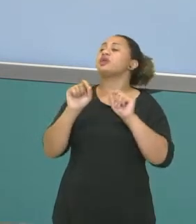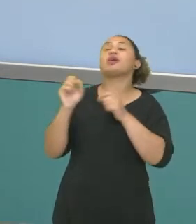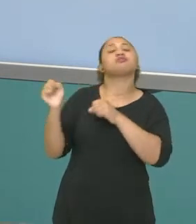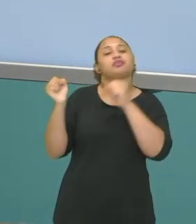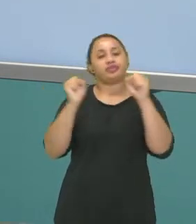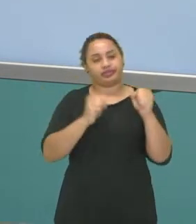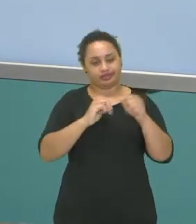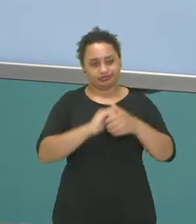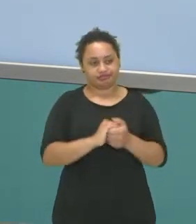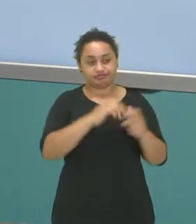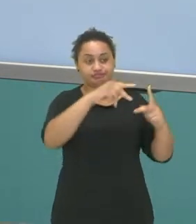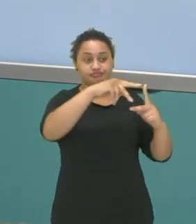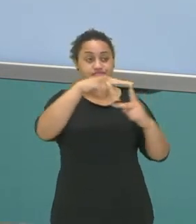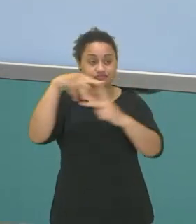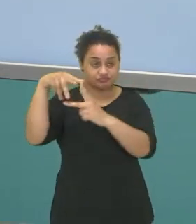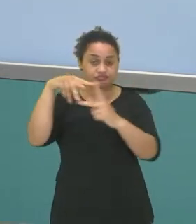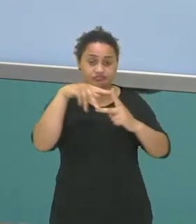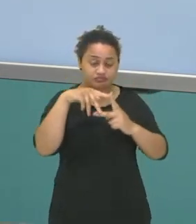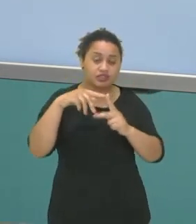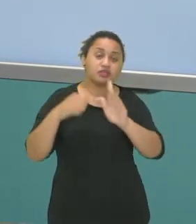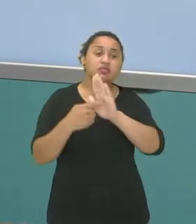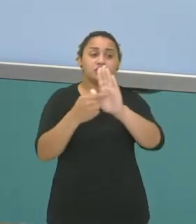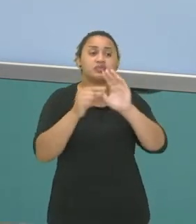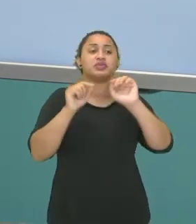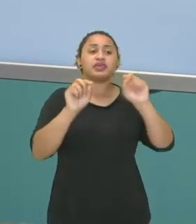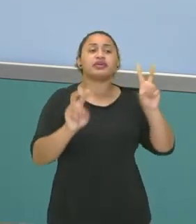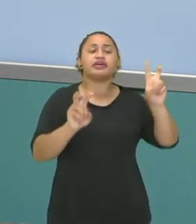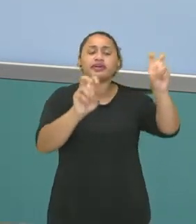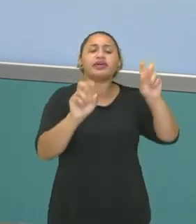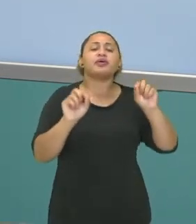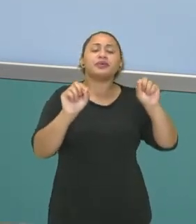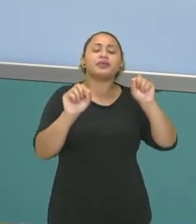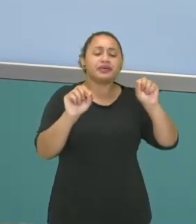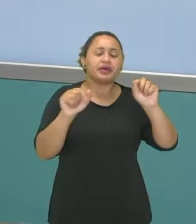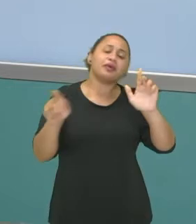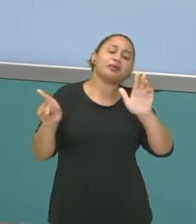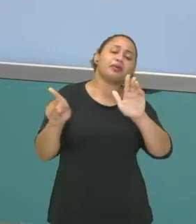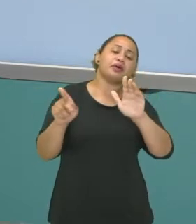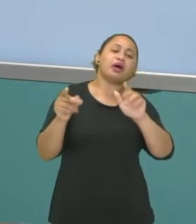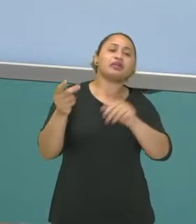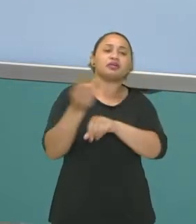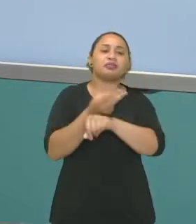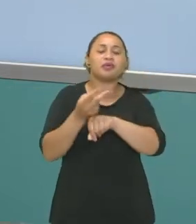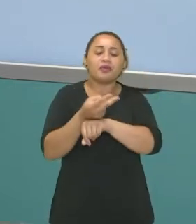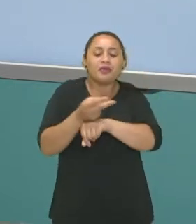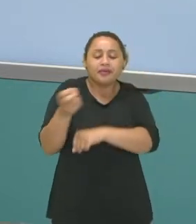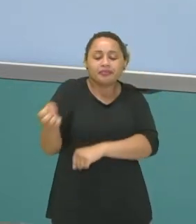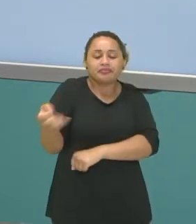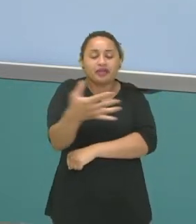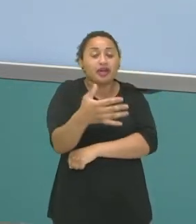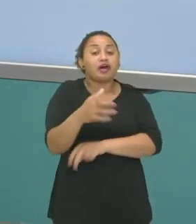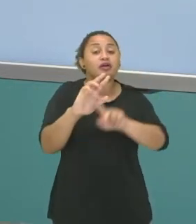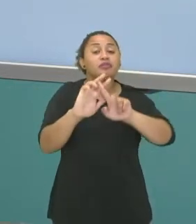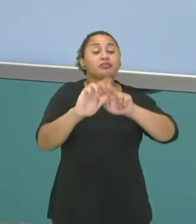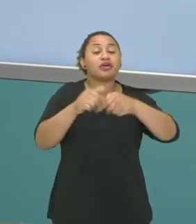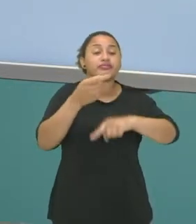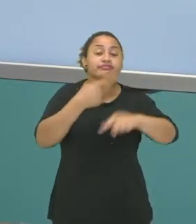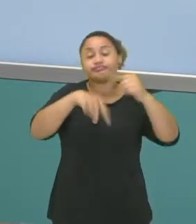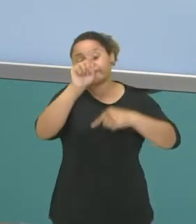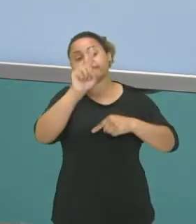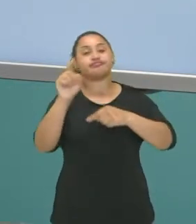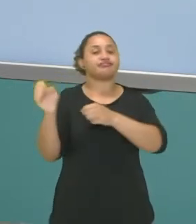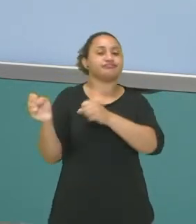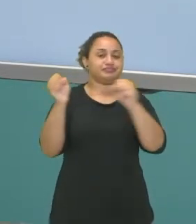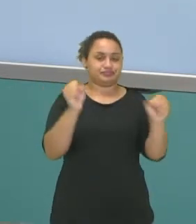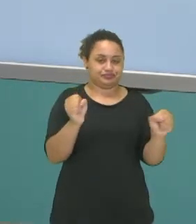aqui a citação onde estamos conversando, essa busca na modernidade pela superação, então, da hegemonia do